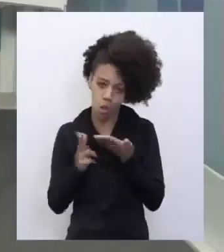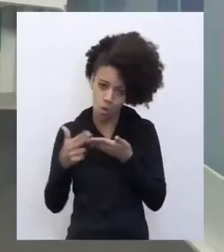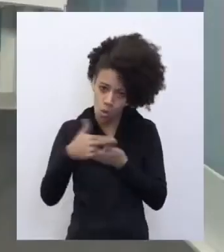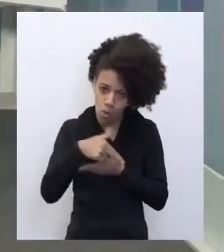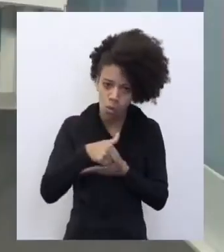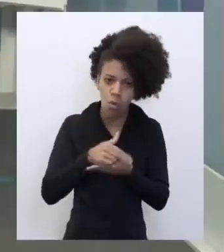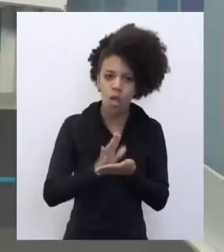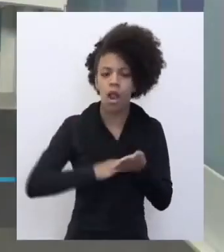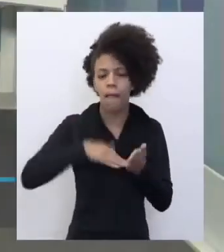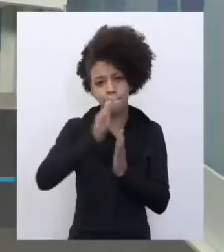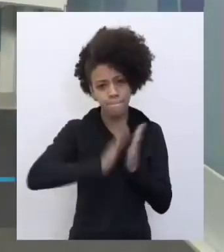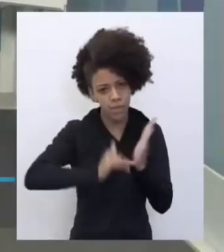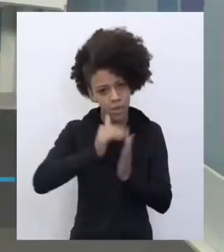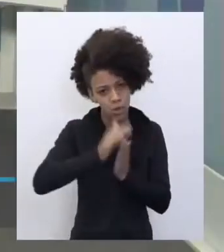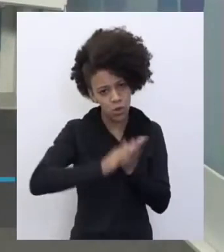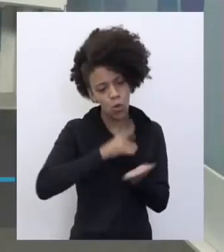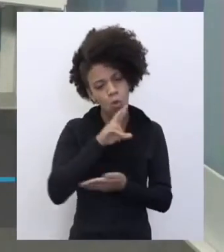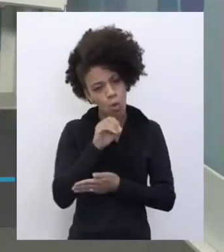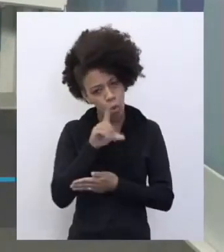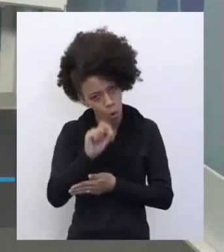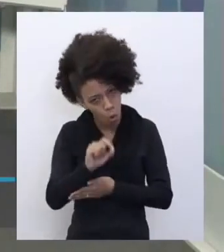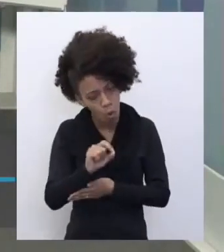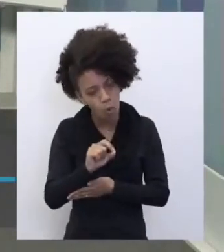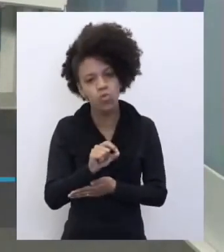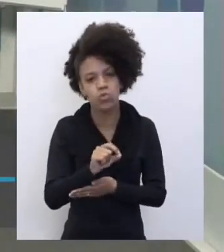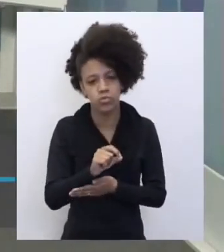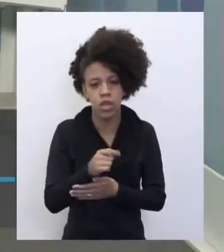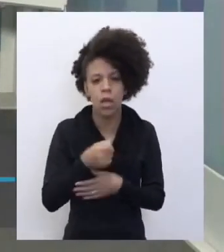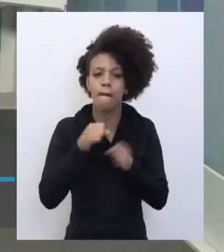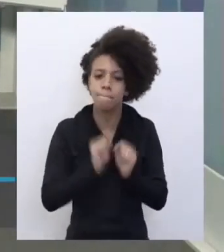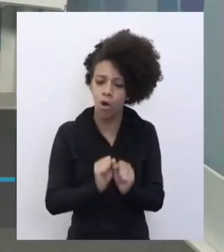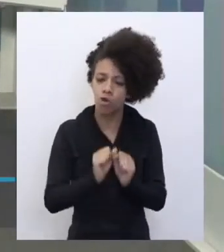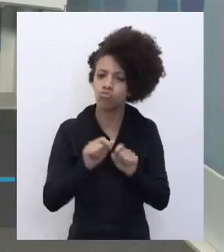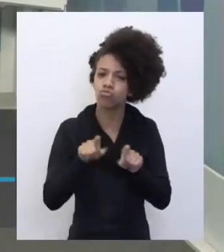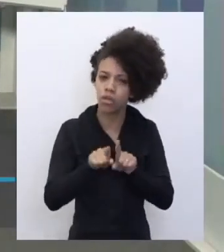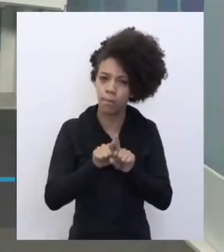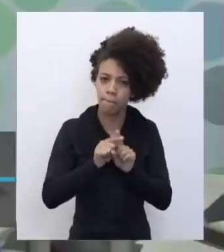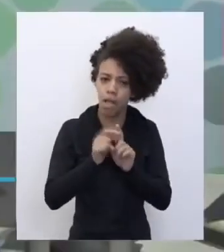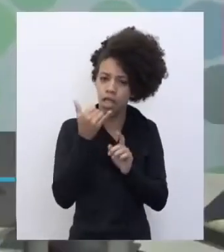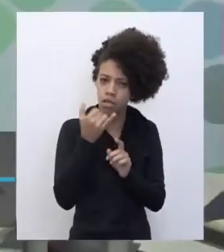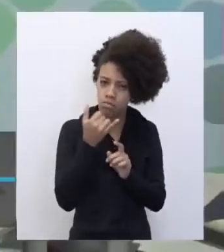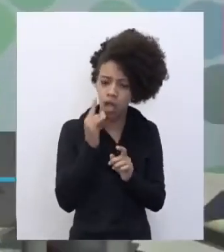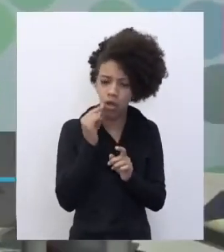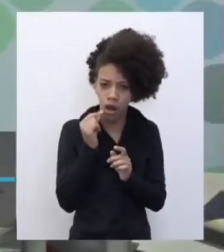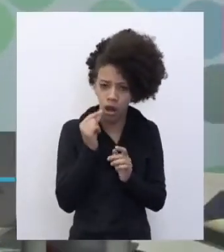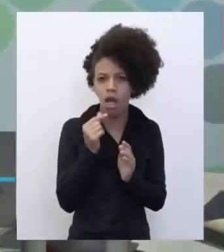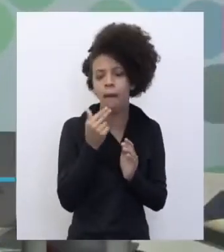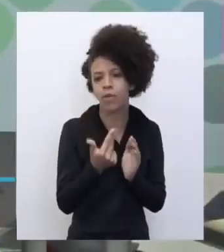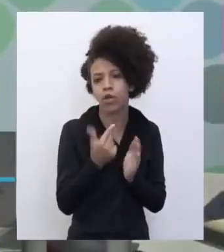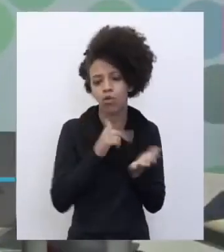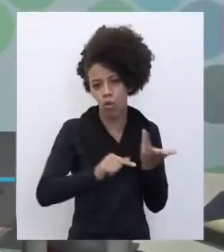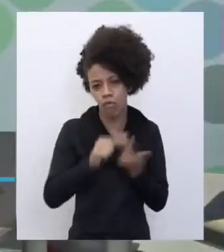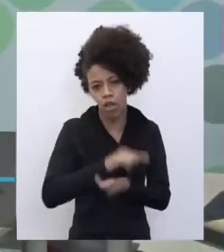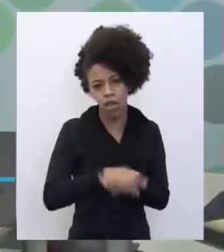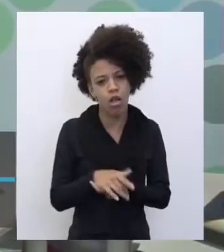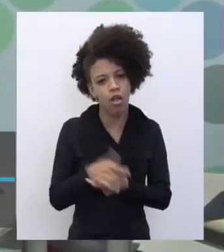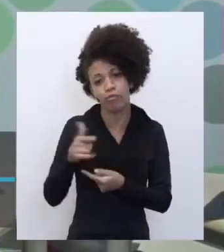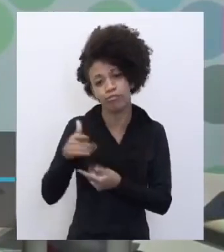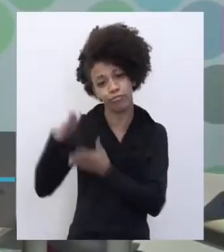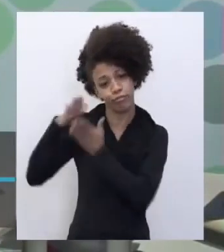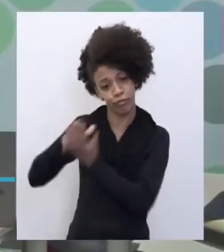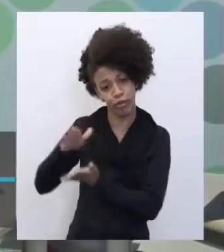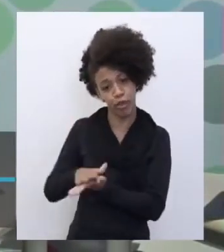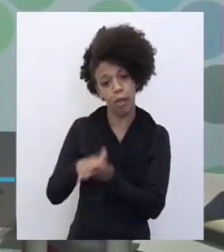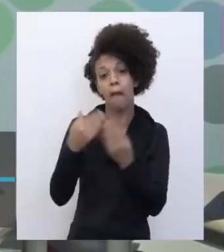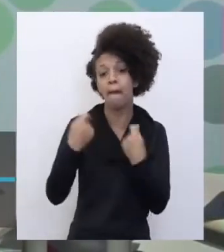rolinho, tá, turma, com guache, mas você pode pintar com lápis de cor. Ah, professora, não tenho impressora. Eu também não tinha, tive